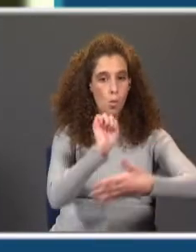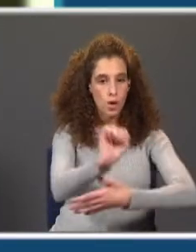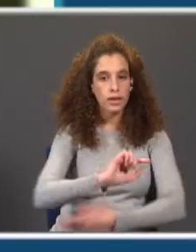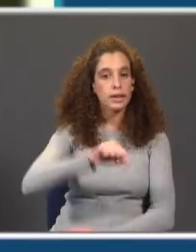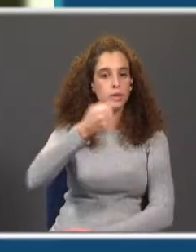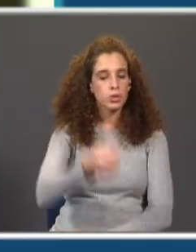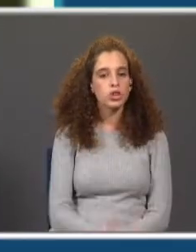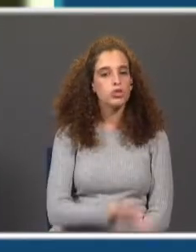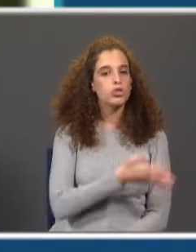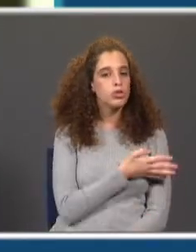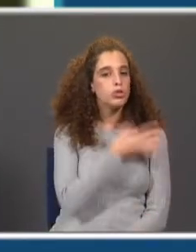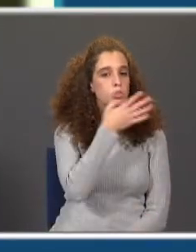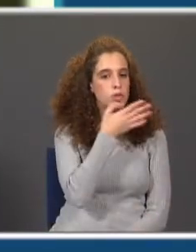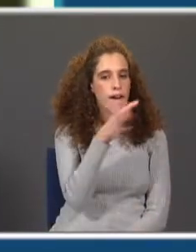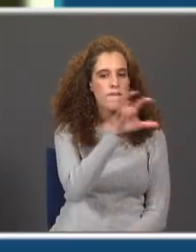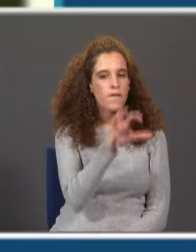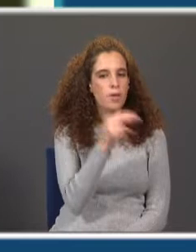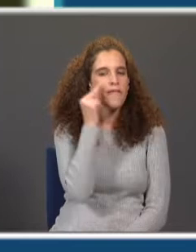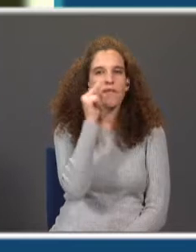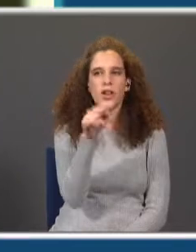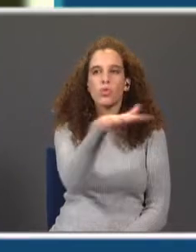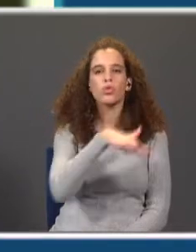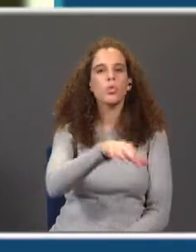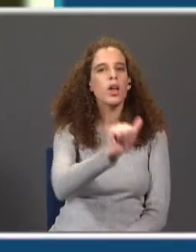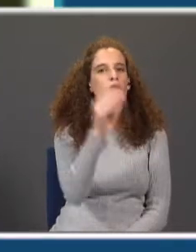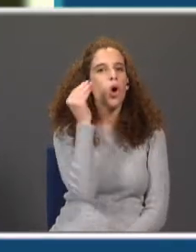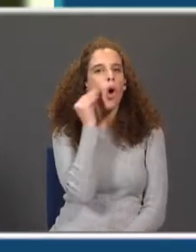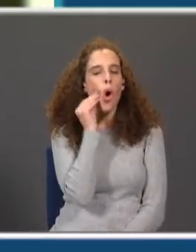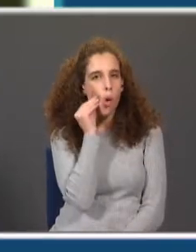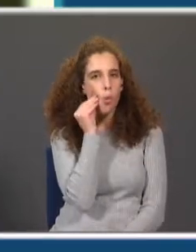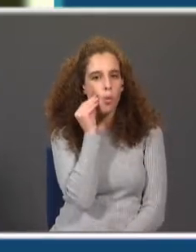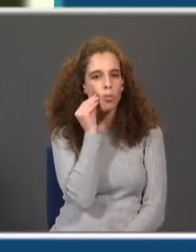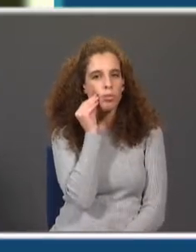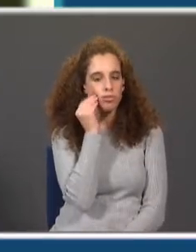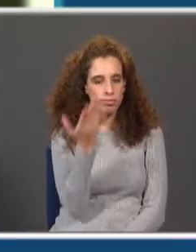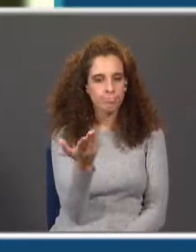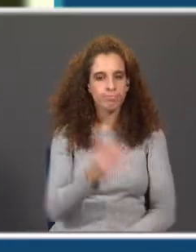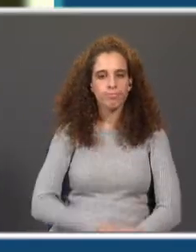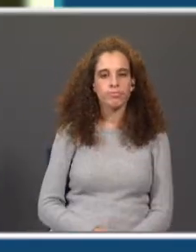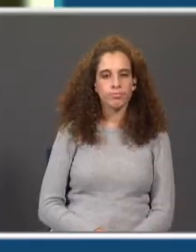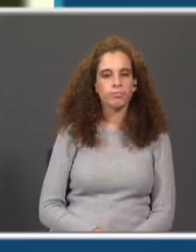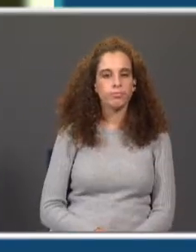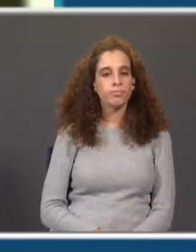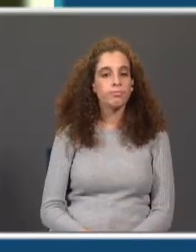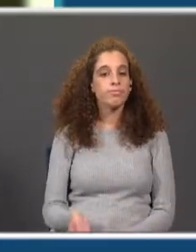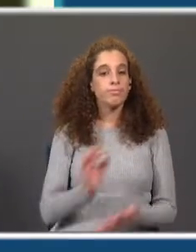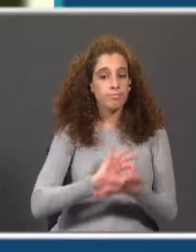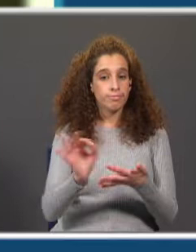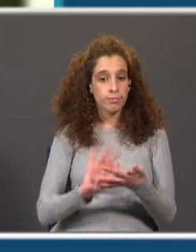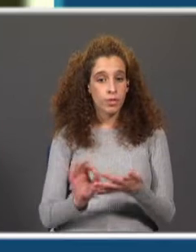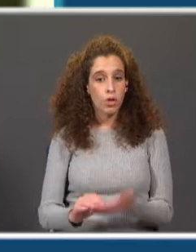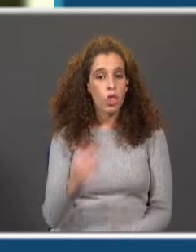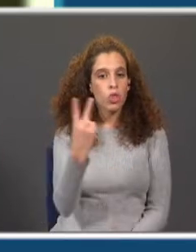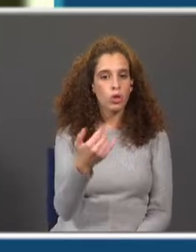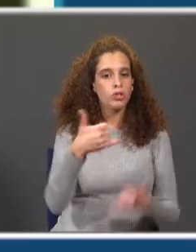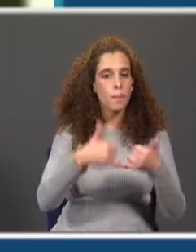Depois, explicita a forma como ele vê esse espaço, isto é, como o sujeito poético vê aquele espaço. Enumera dois dos